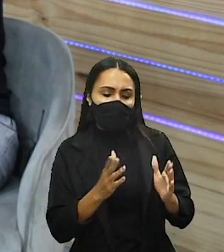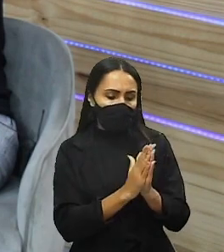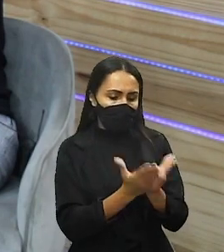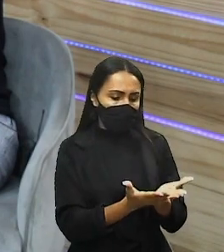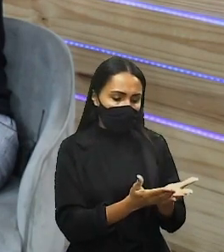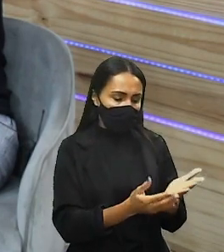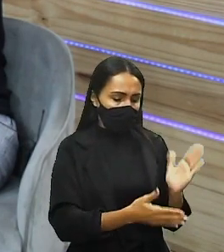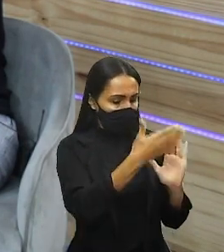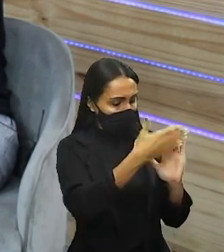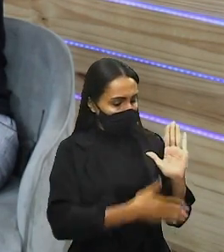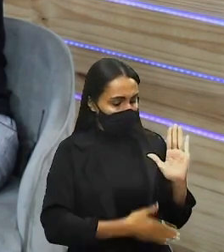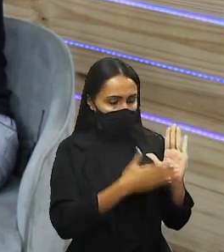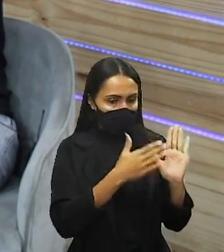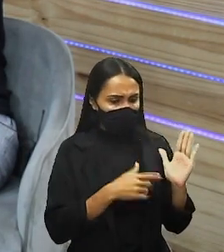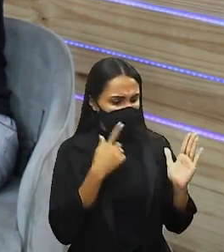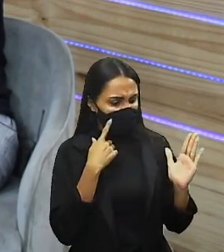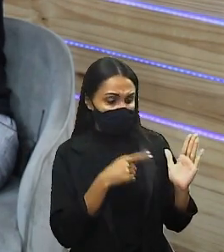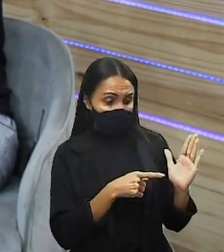Sônia, não conheço Sônia, digo,